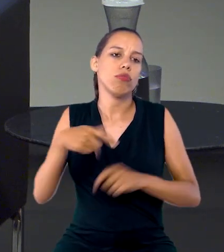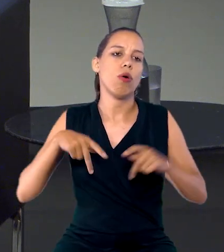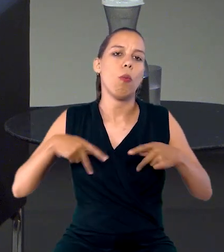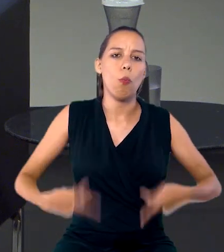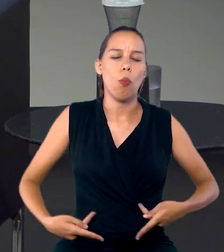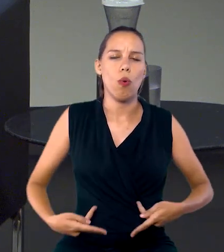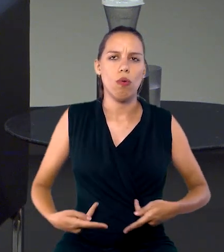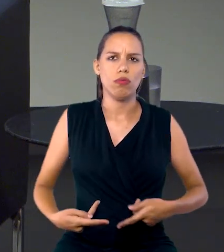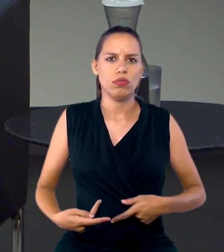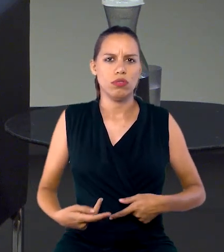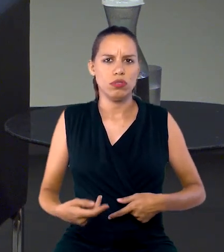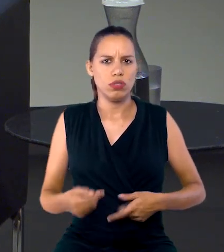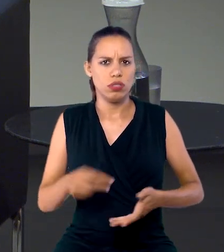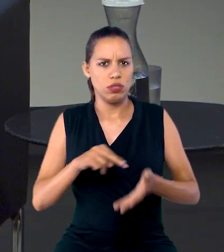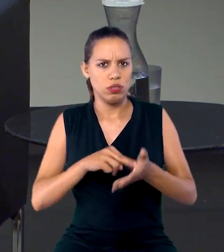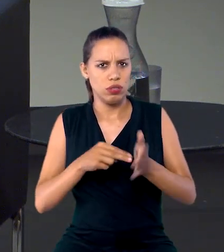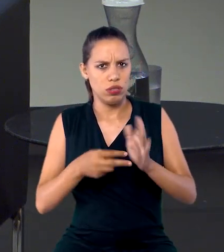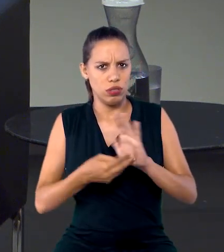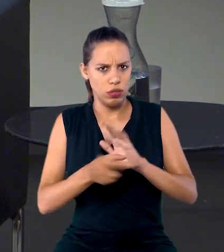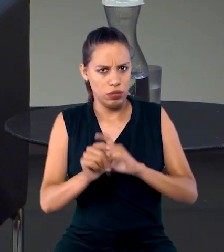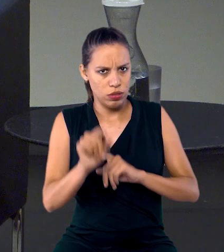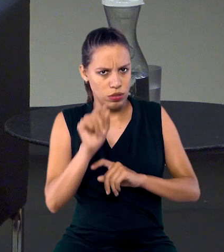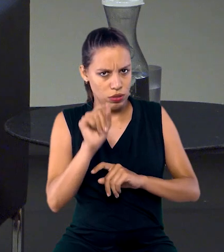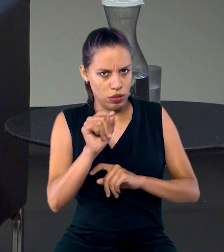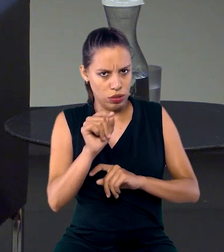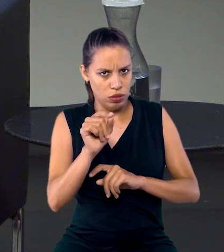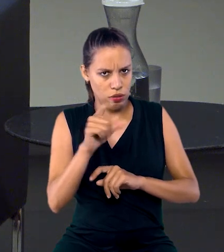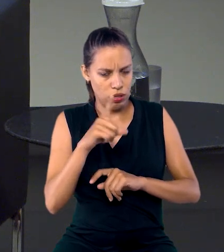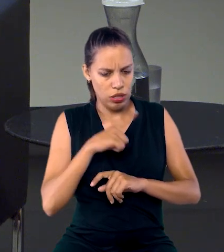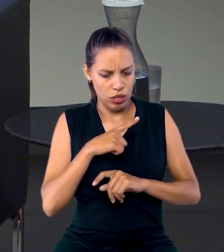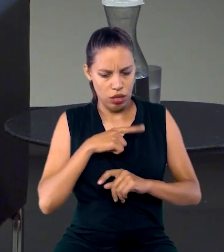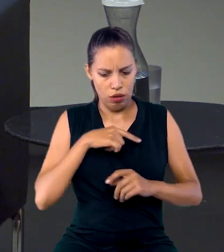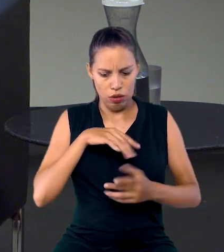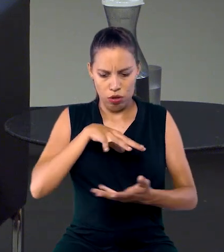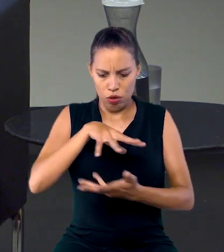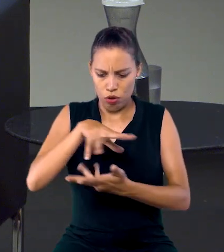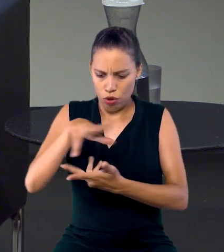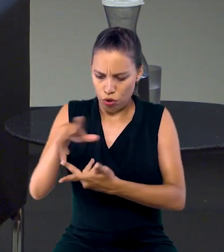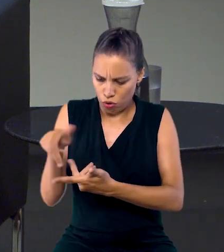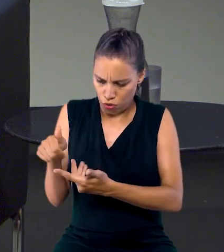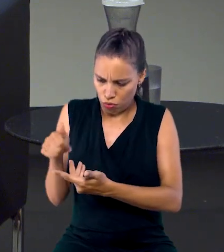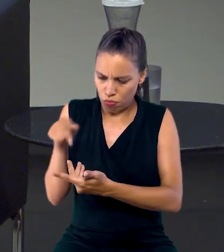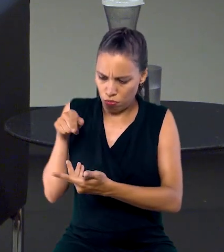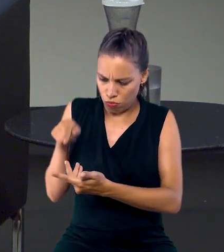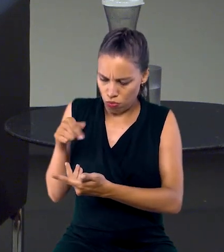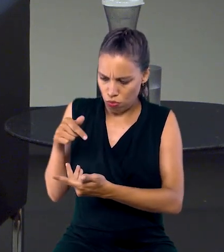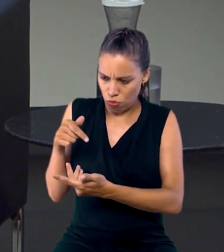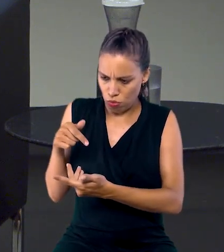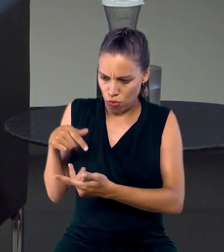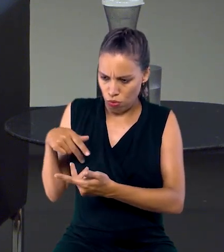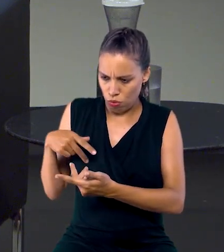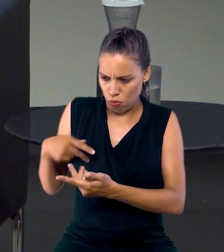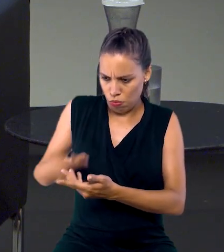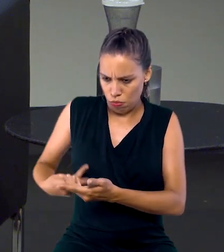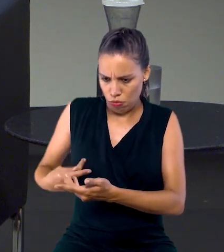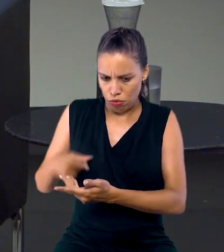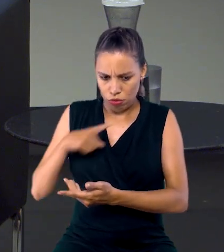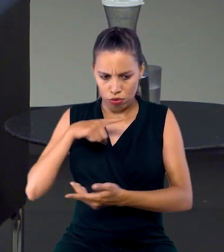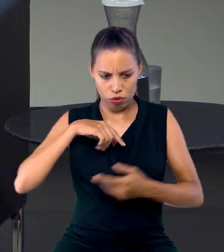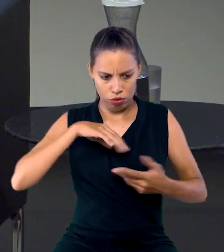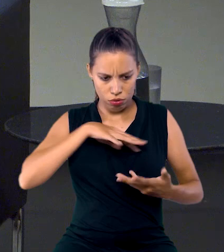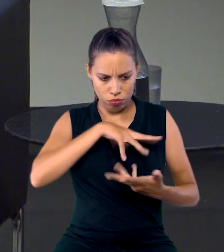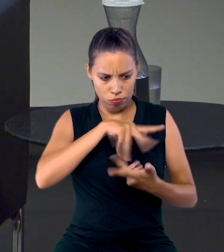ironiza, a gente está chamando a atenção para que existe um mundo além do humano, muitos mundos além do